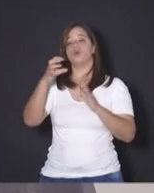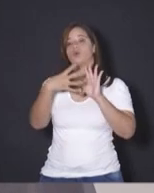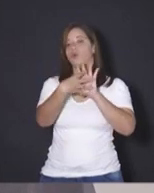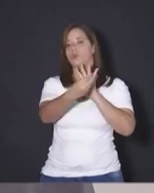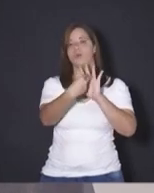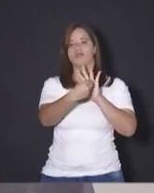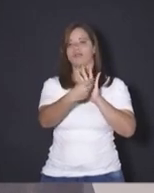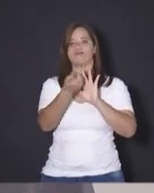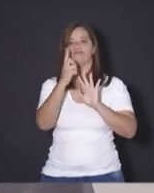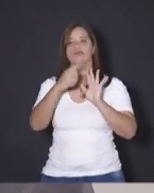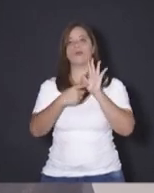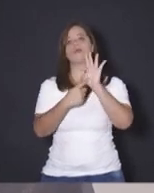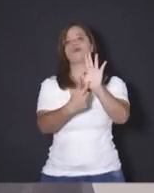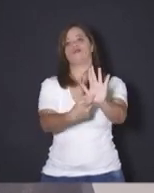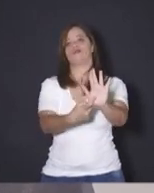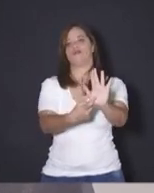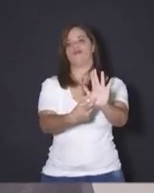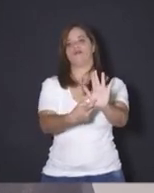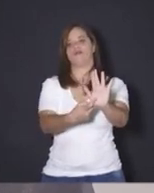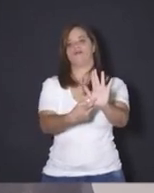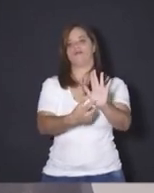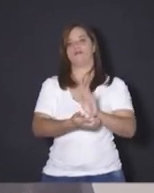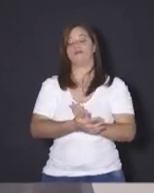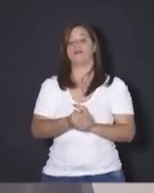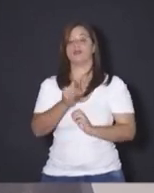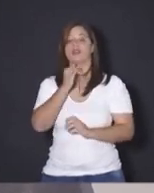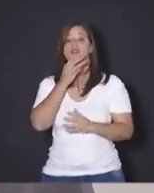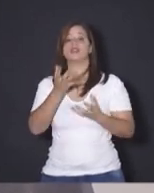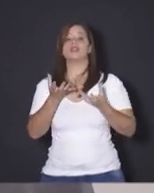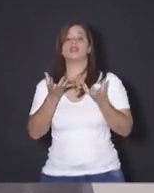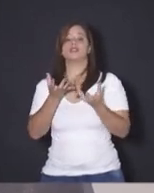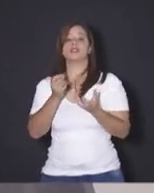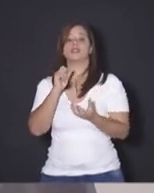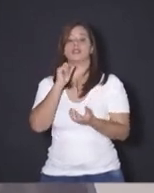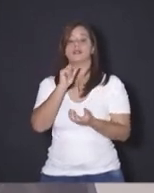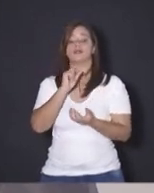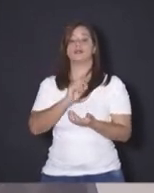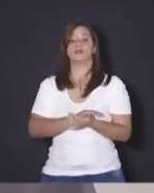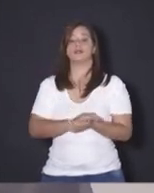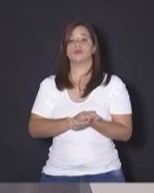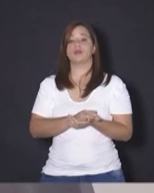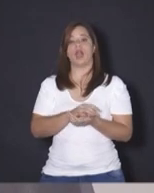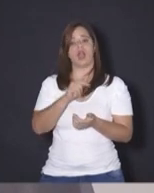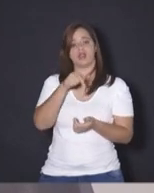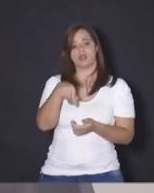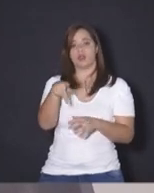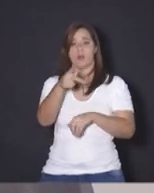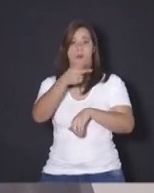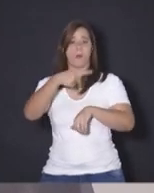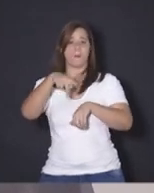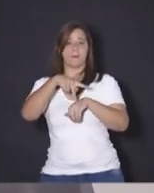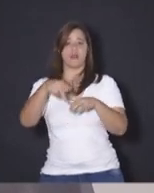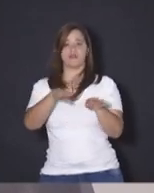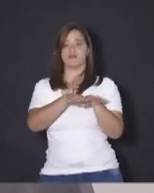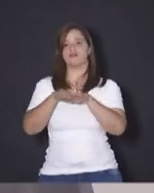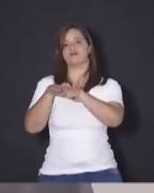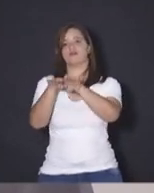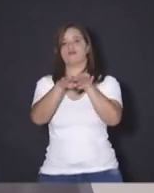foi explícito de zero aqui um país de democracia racial